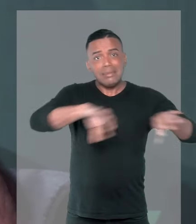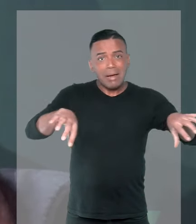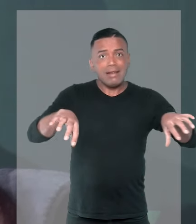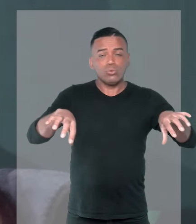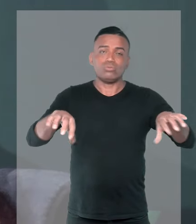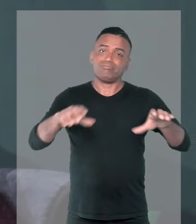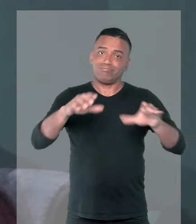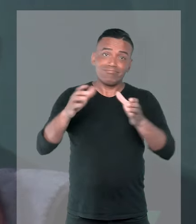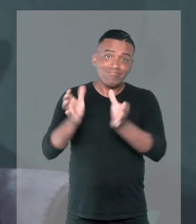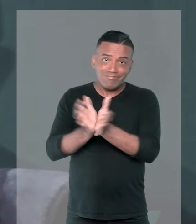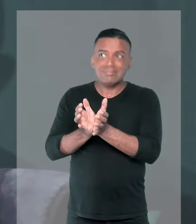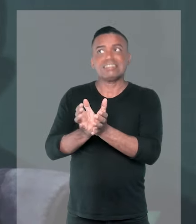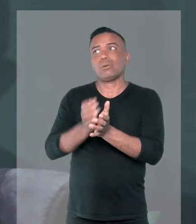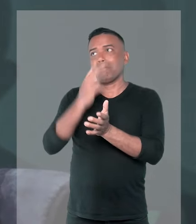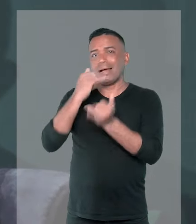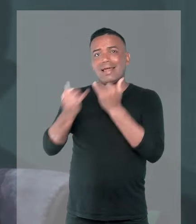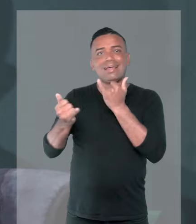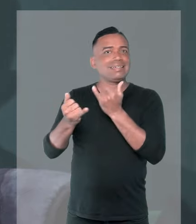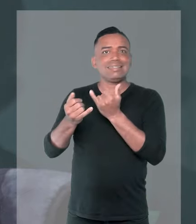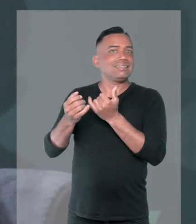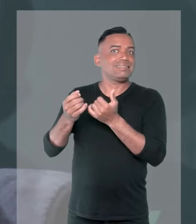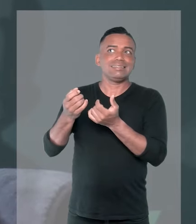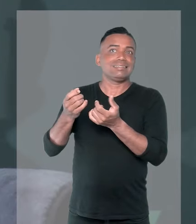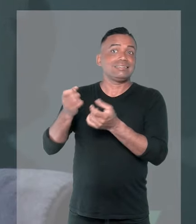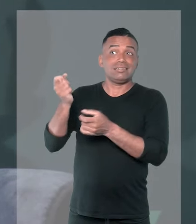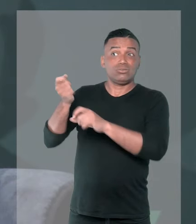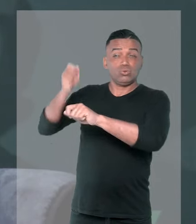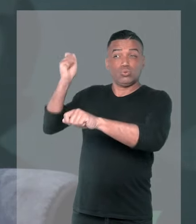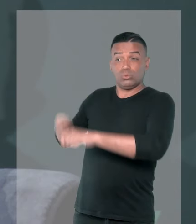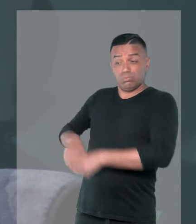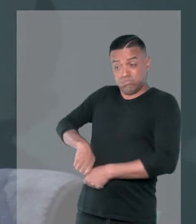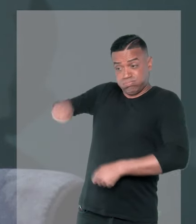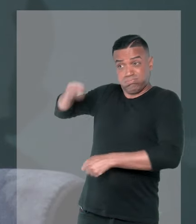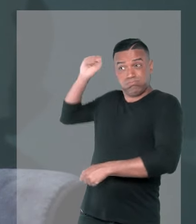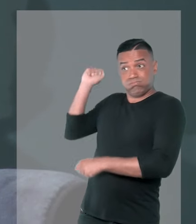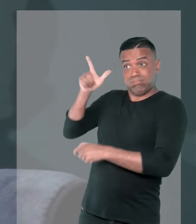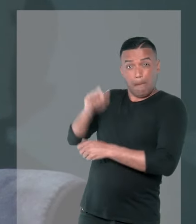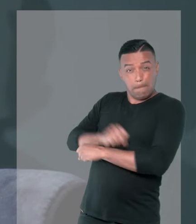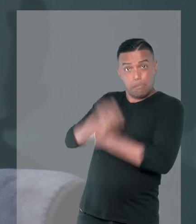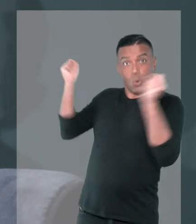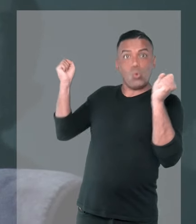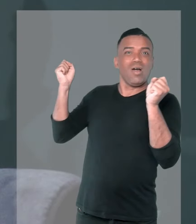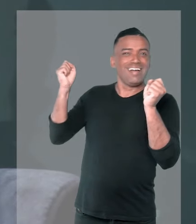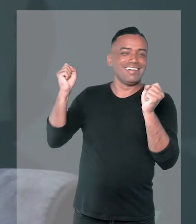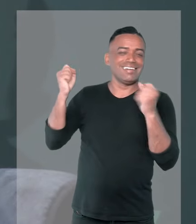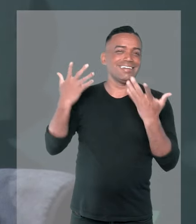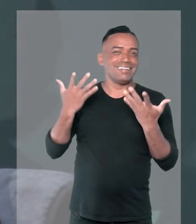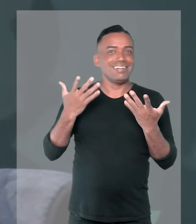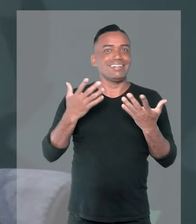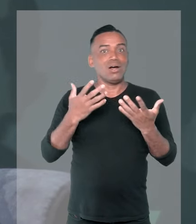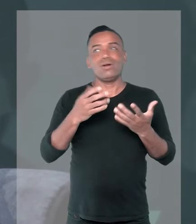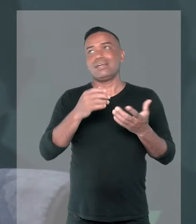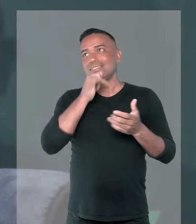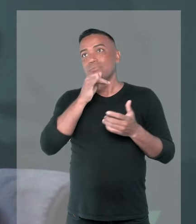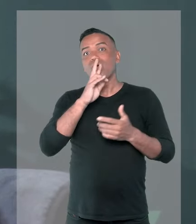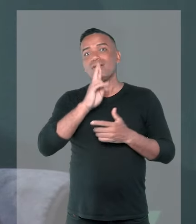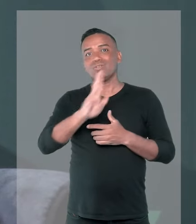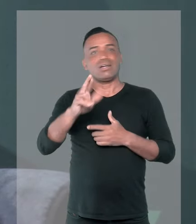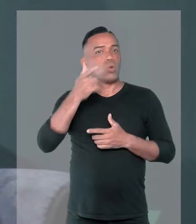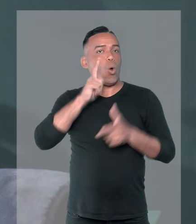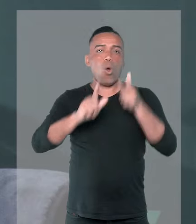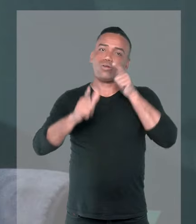uma espécie assim de granadas já prontas para explodir e ele tem que montar o LEGO daquela Granada para ele não explodir E ainda por cima dar algum resultado pro